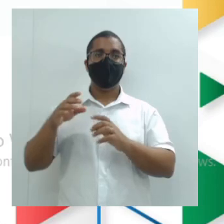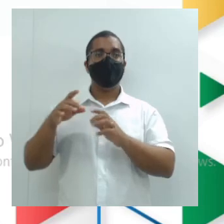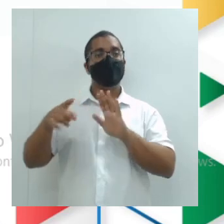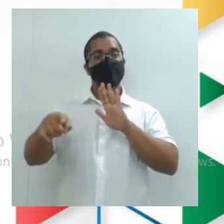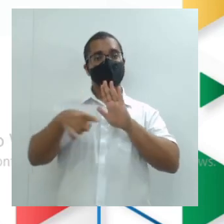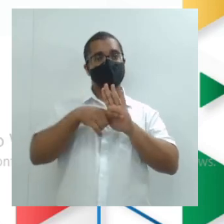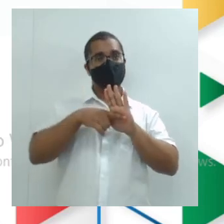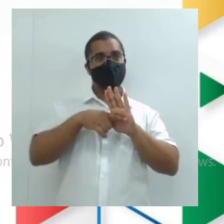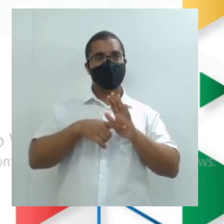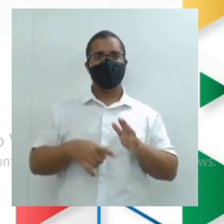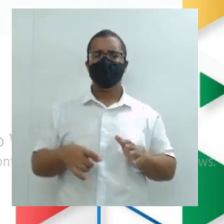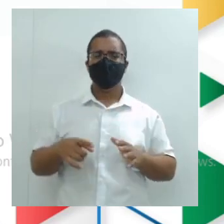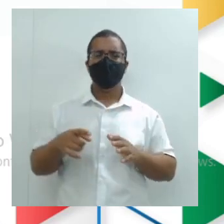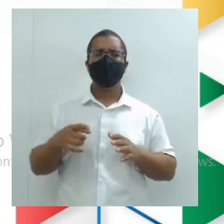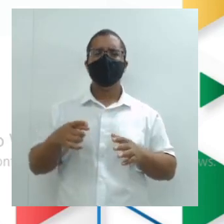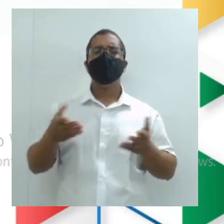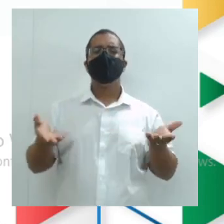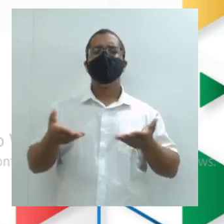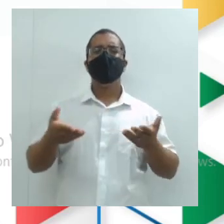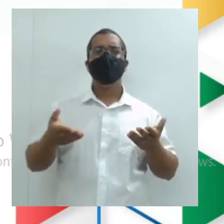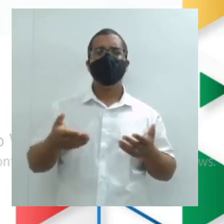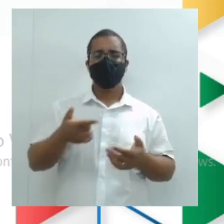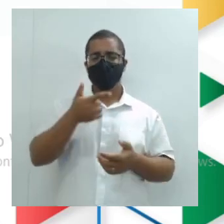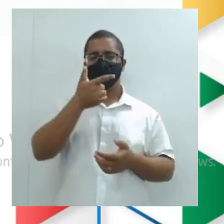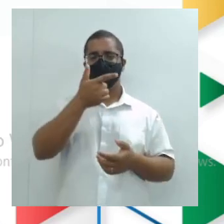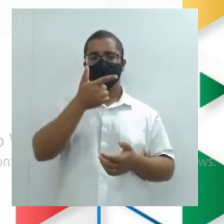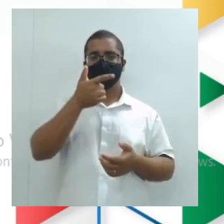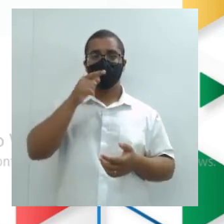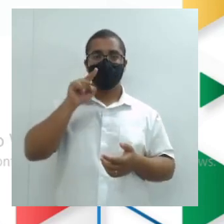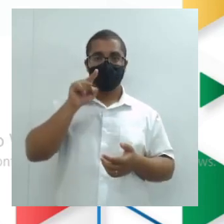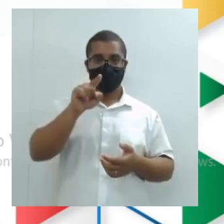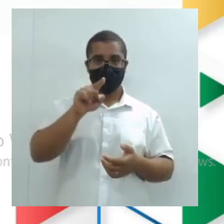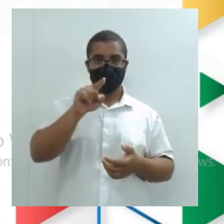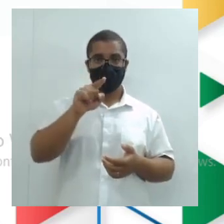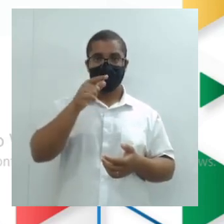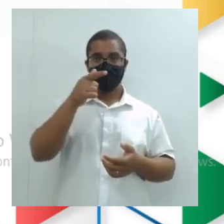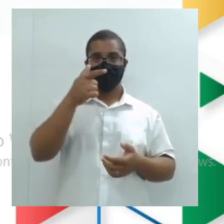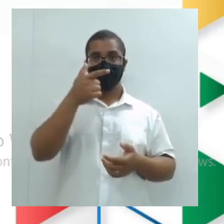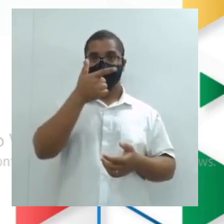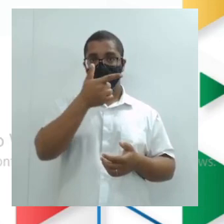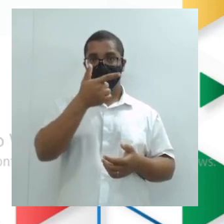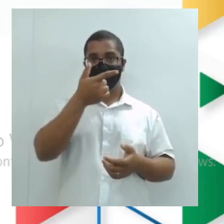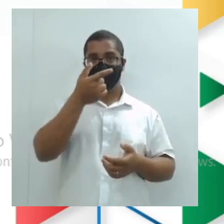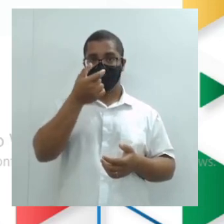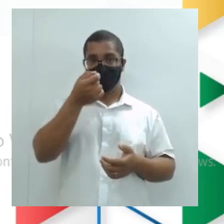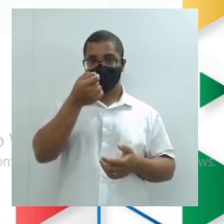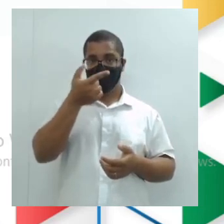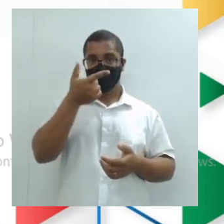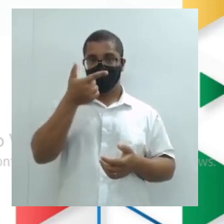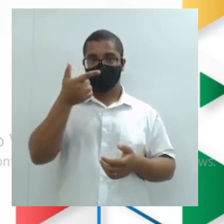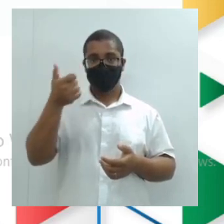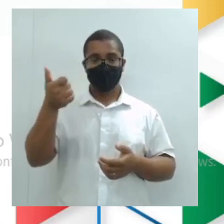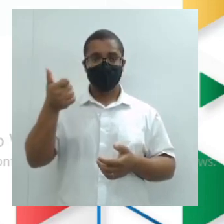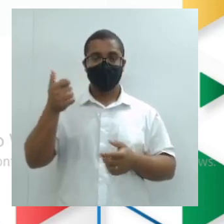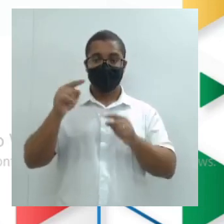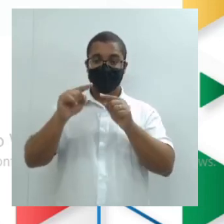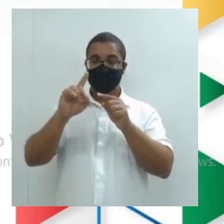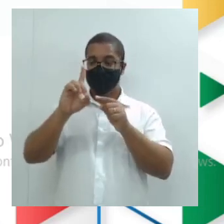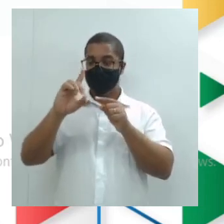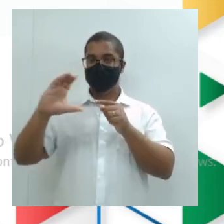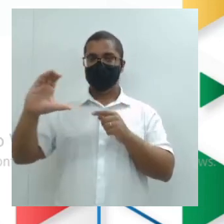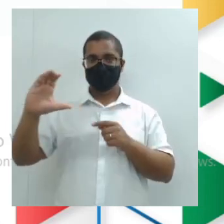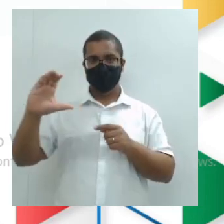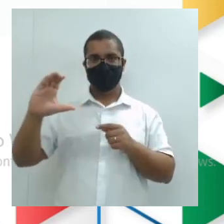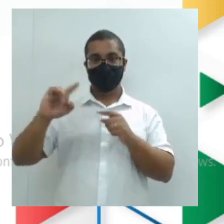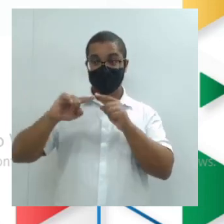referência. Qual é a data que a gente tem hoje? 2021, depois de Cristo, tá bom? Tá se